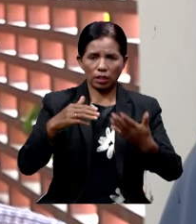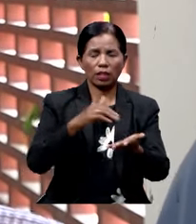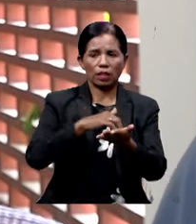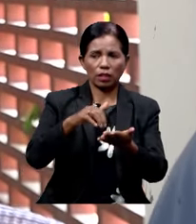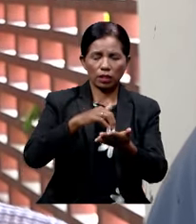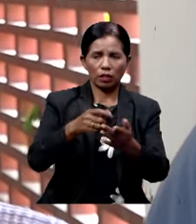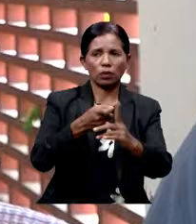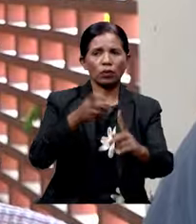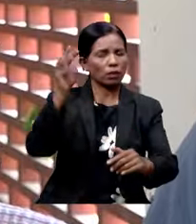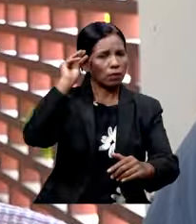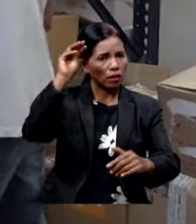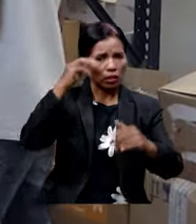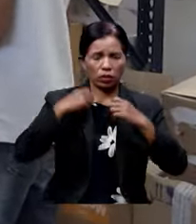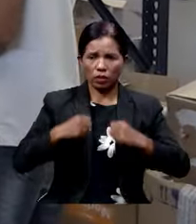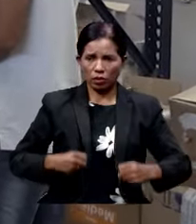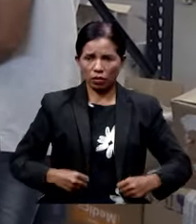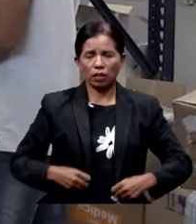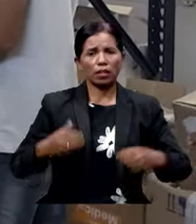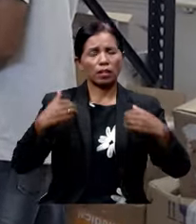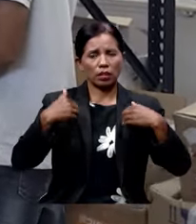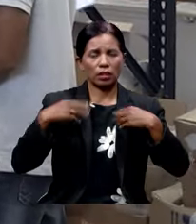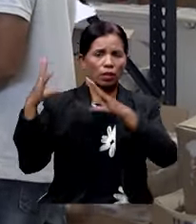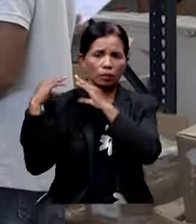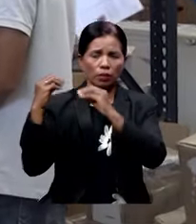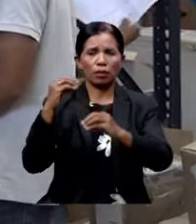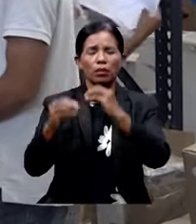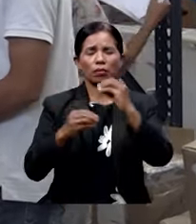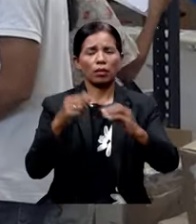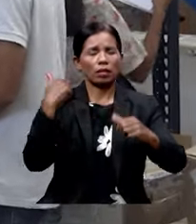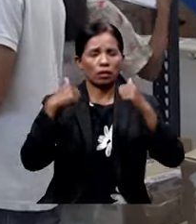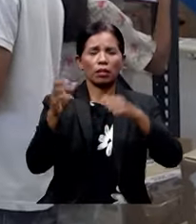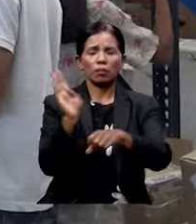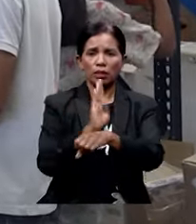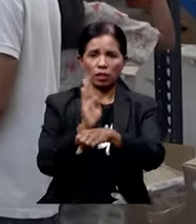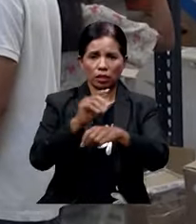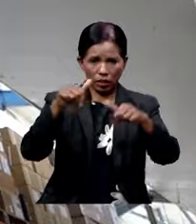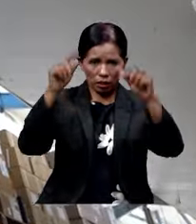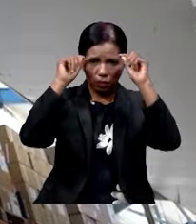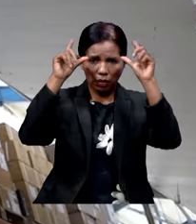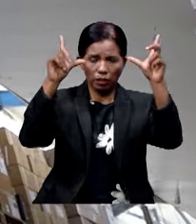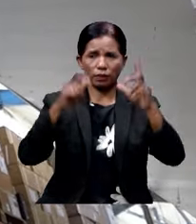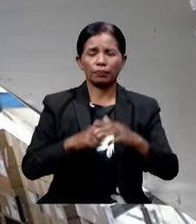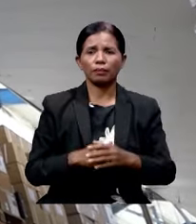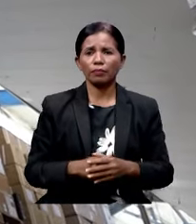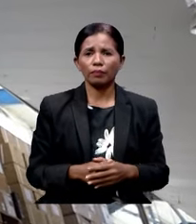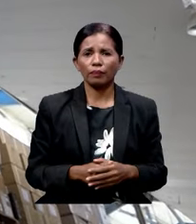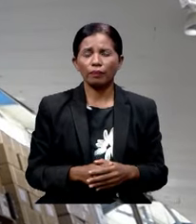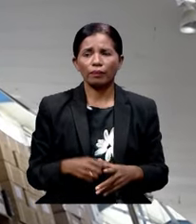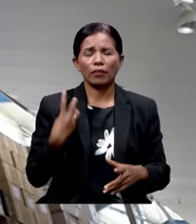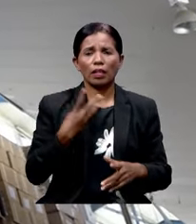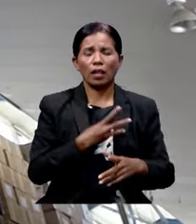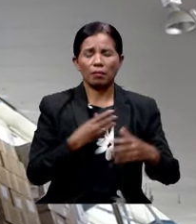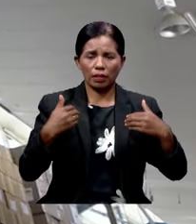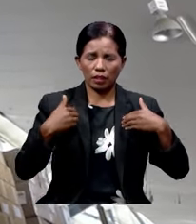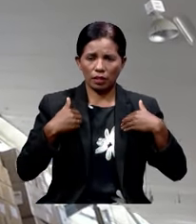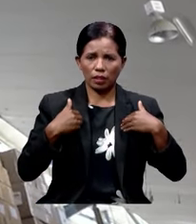usi ministério Saúde, no mos iha ona experiência con a batividade de negócio e Timor-Leste. Ami iha licença, mas